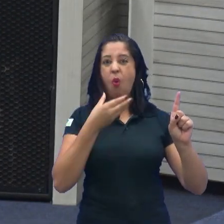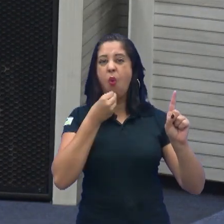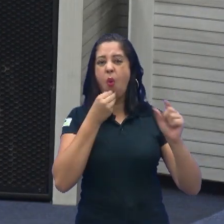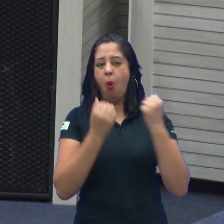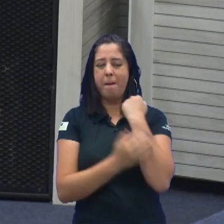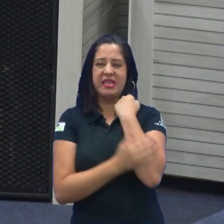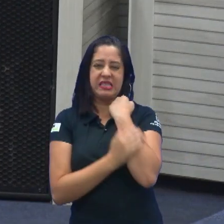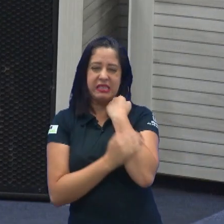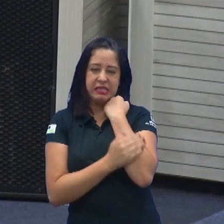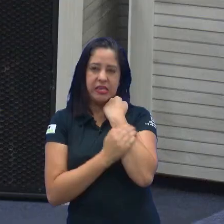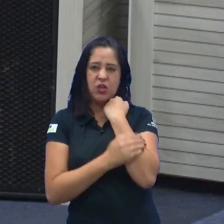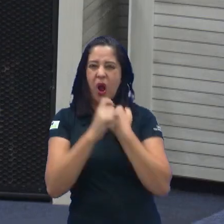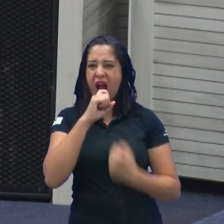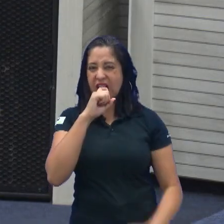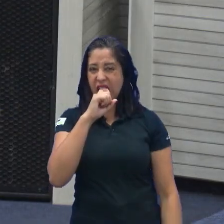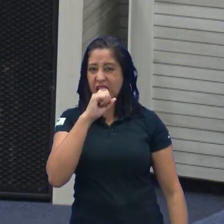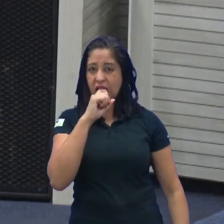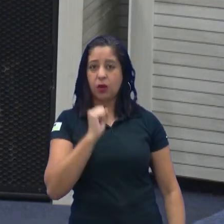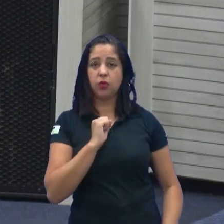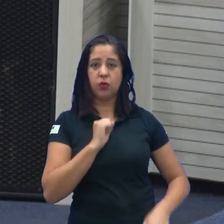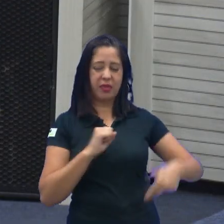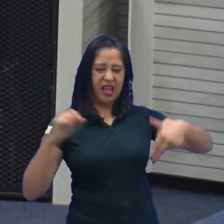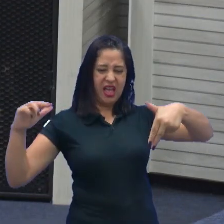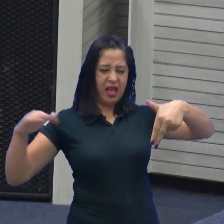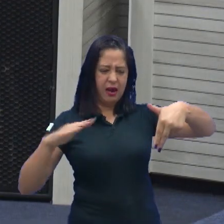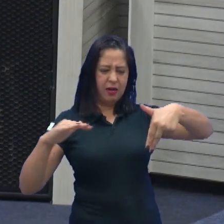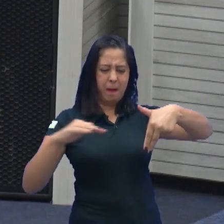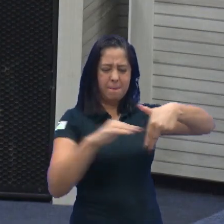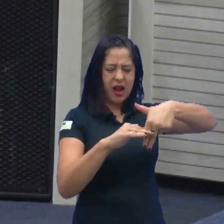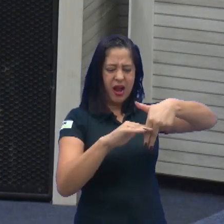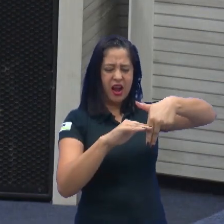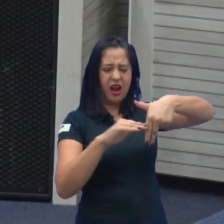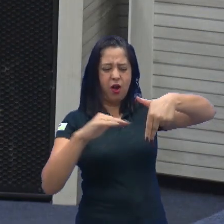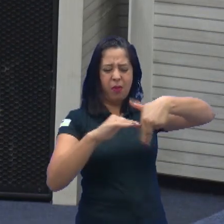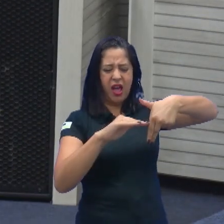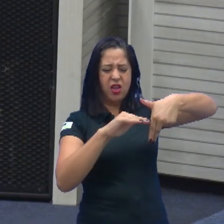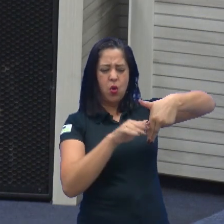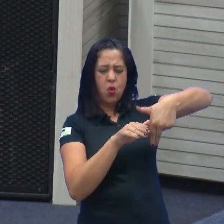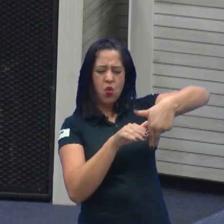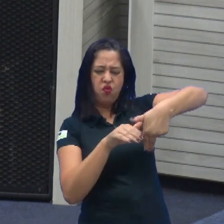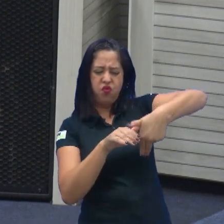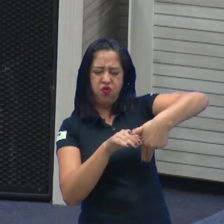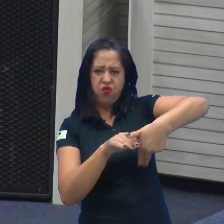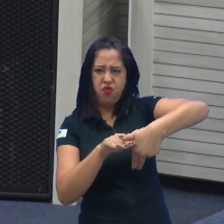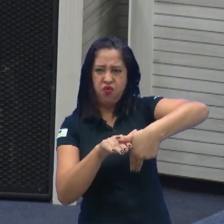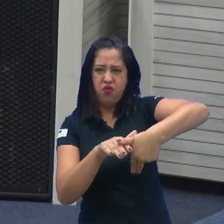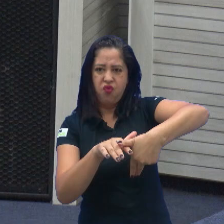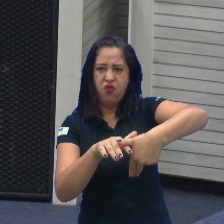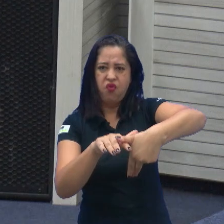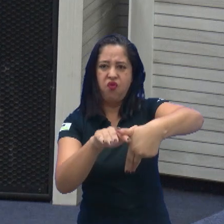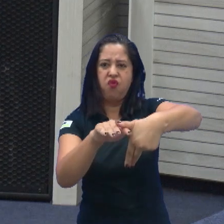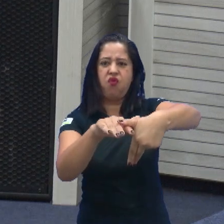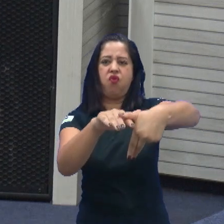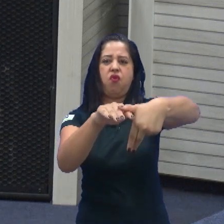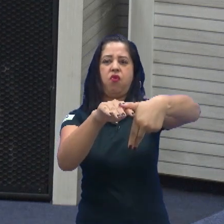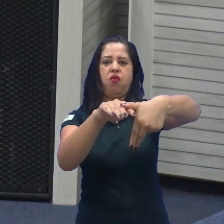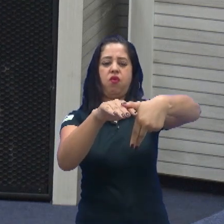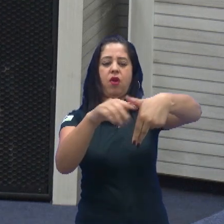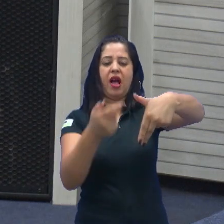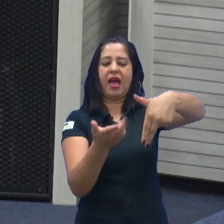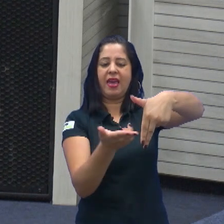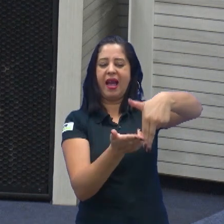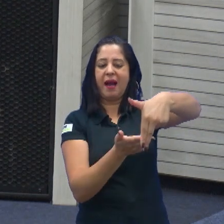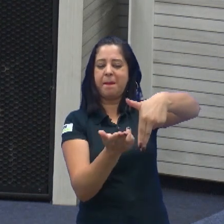ciúmes, atropelou, foi arrastando a Tainara, fez com que ela perdesse as